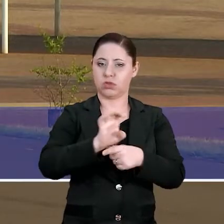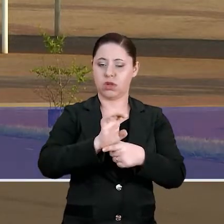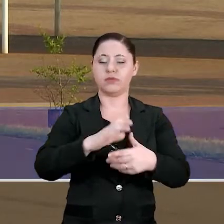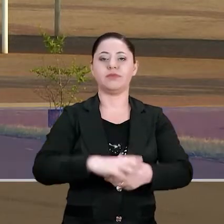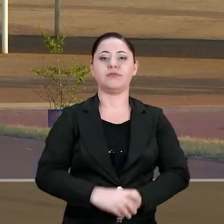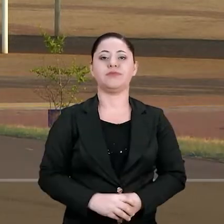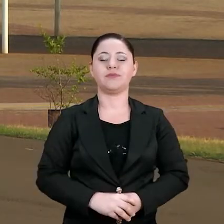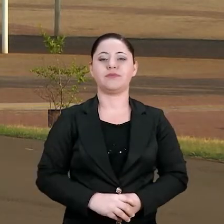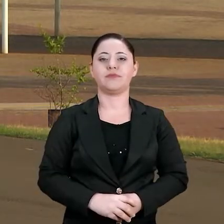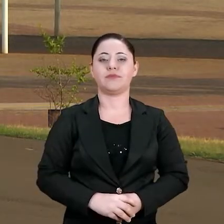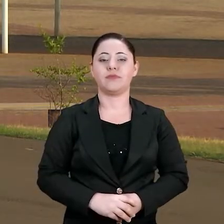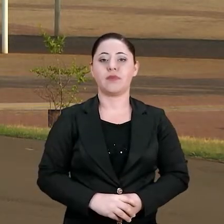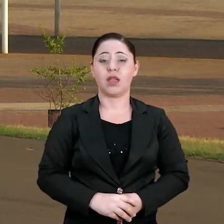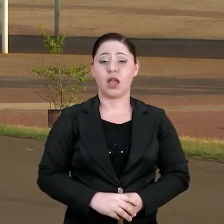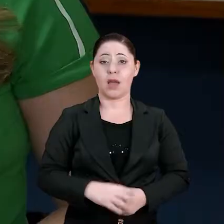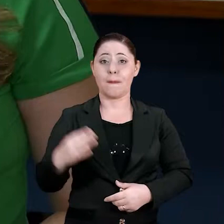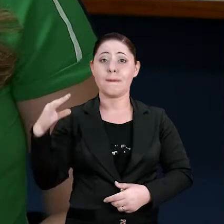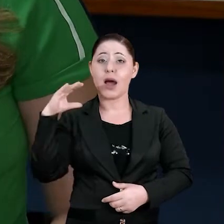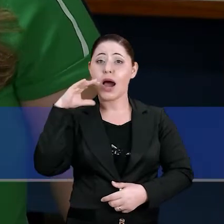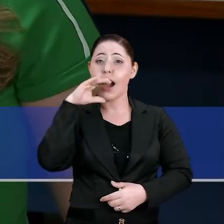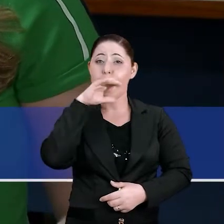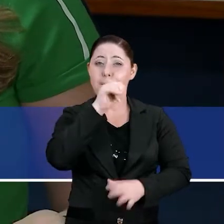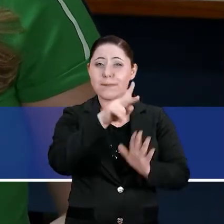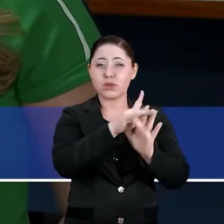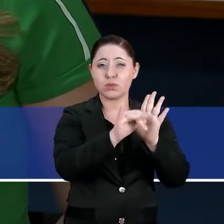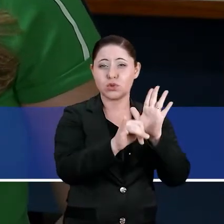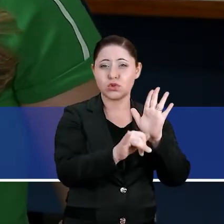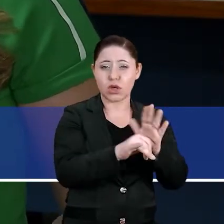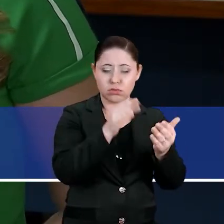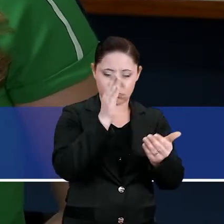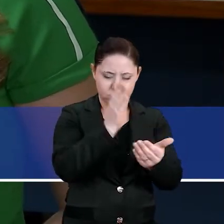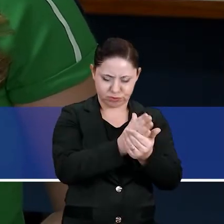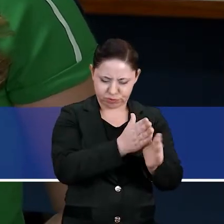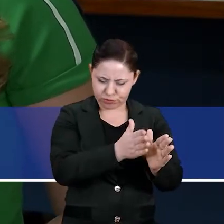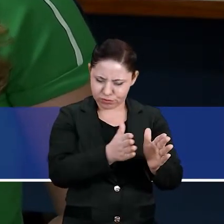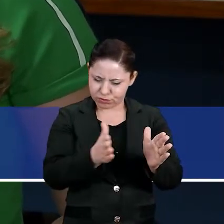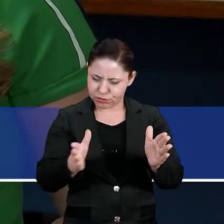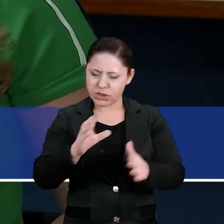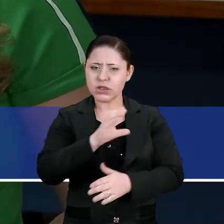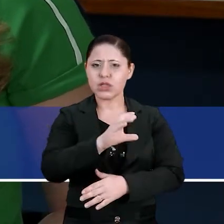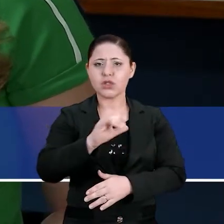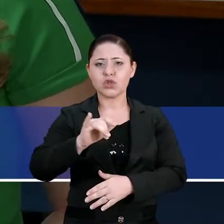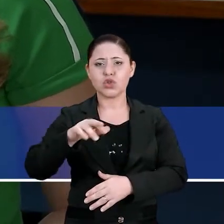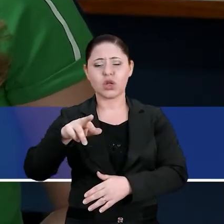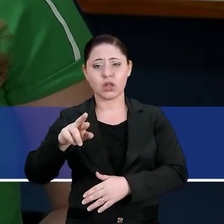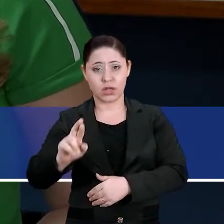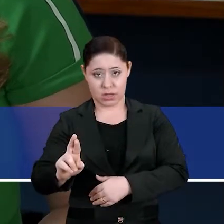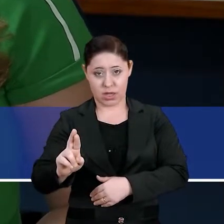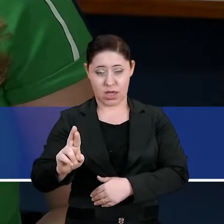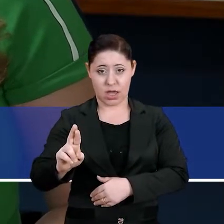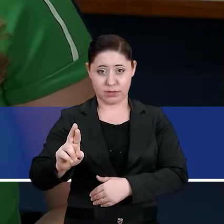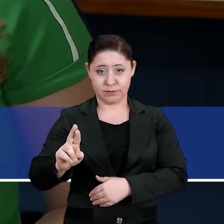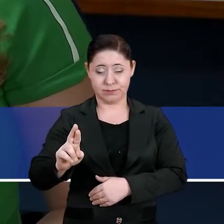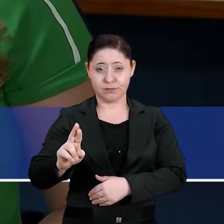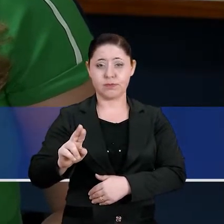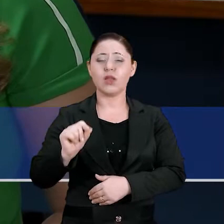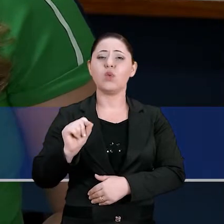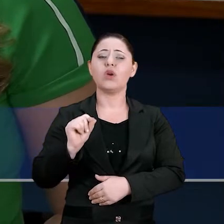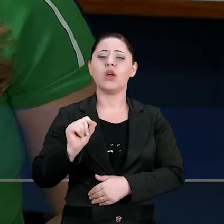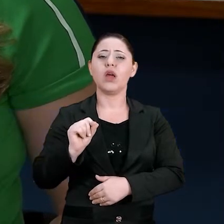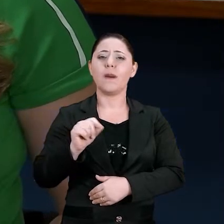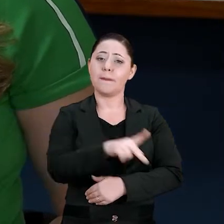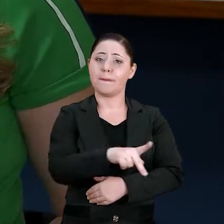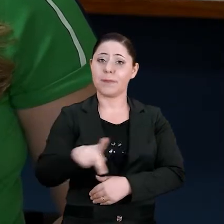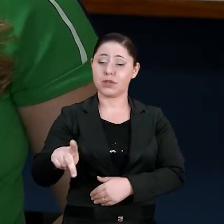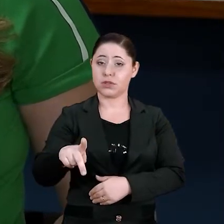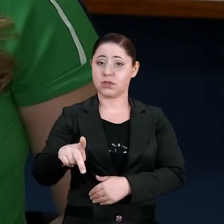e particulares do Estado. E para dar celeridade aos projetos que tramitam aqui na Comissão de Constituição, Justiça